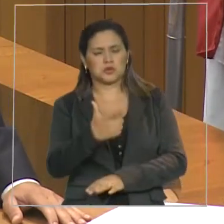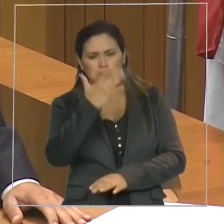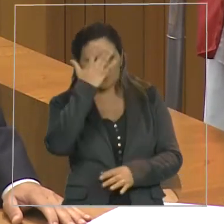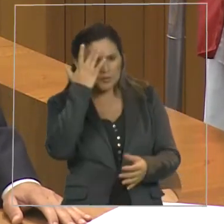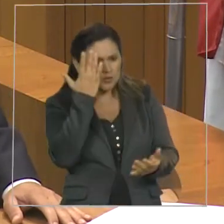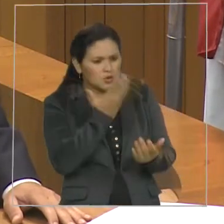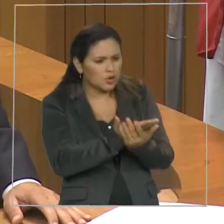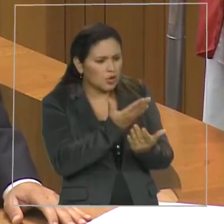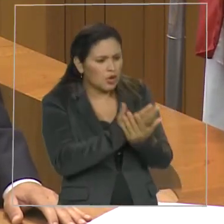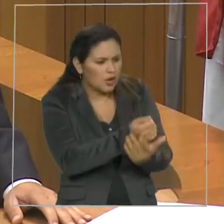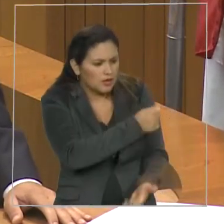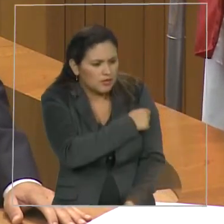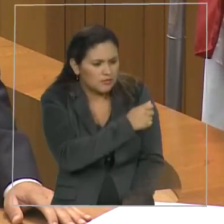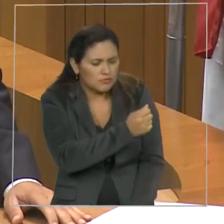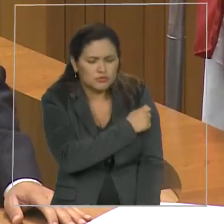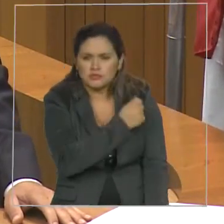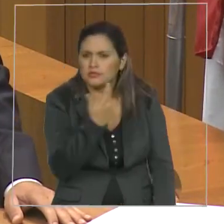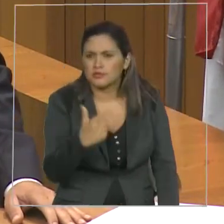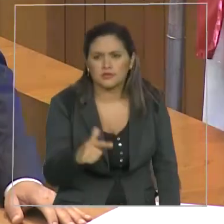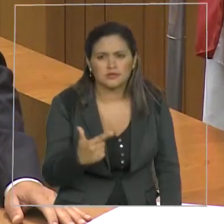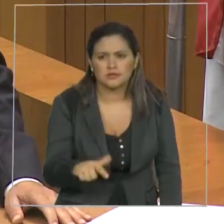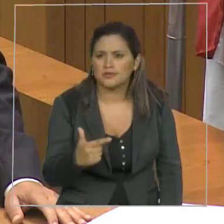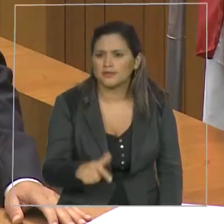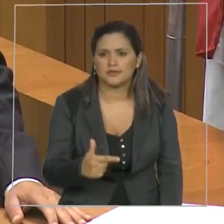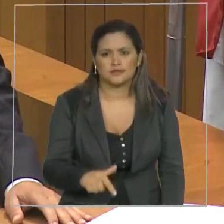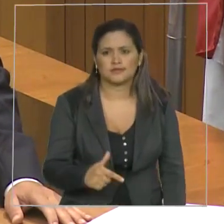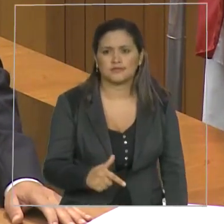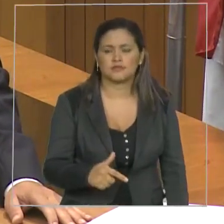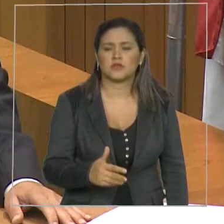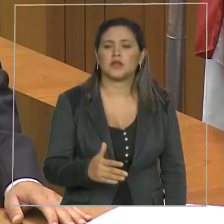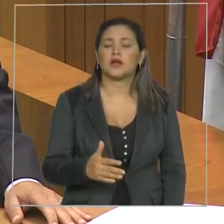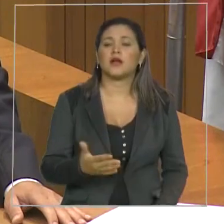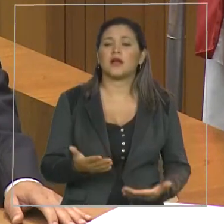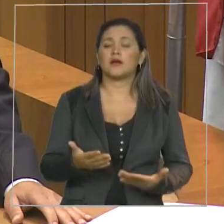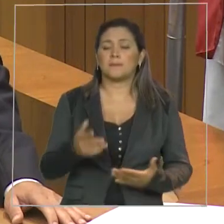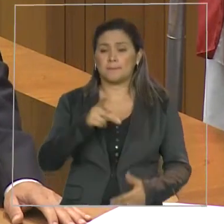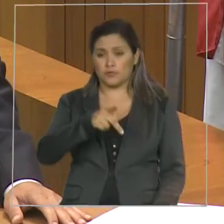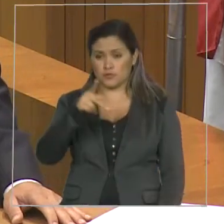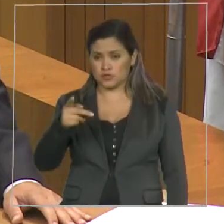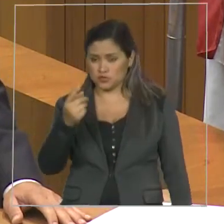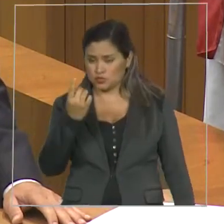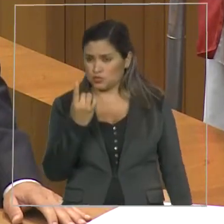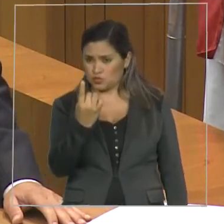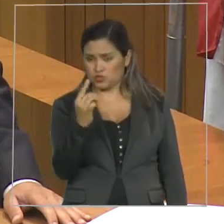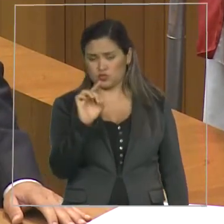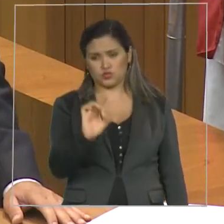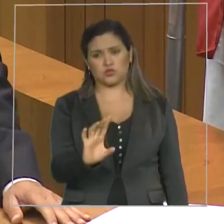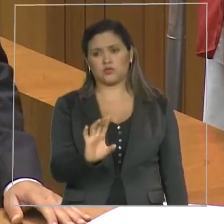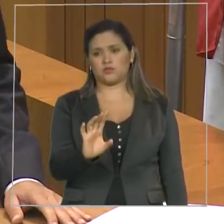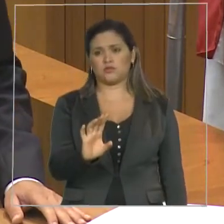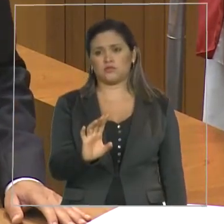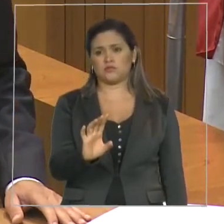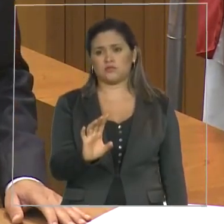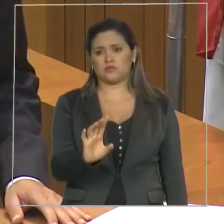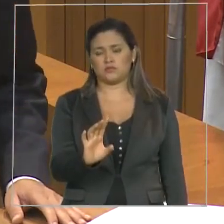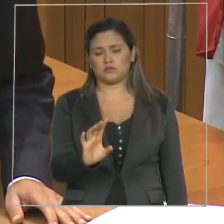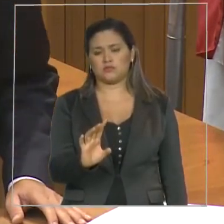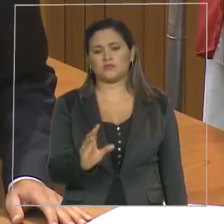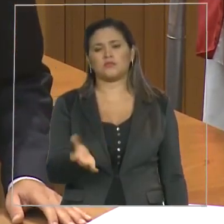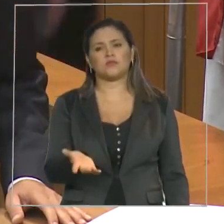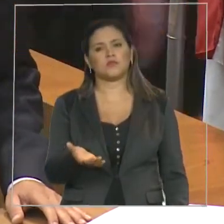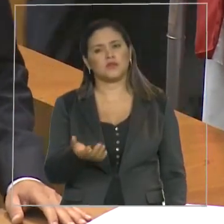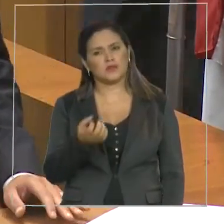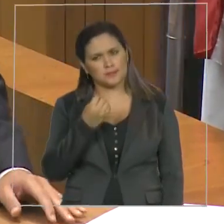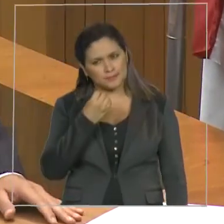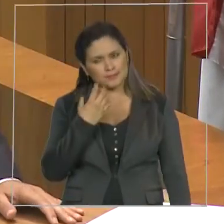2 únicos professores, nomeados e indicados diretamente por ele. Deputado Eduardo. Ainda bem que nós conseguimos, já